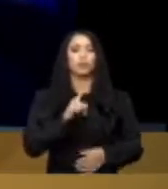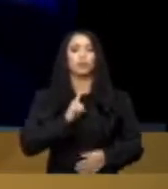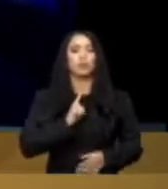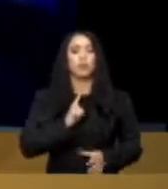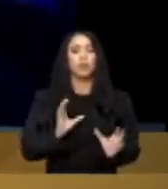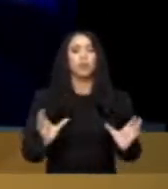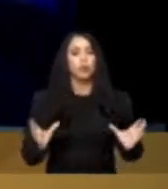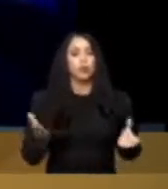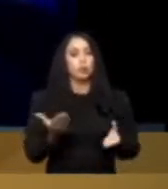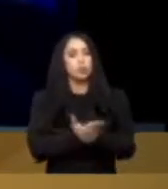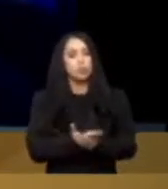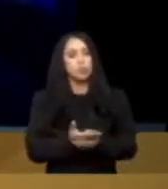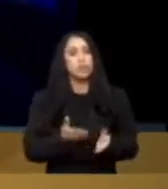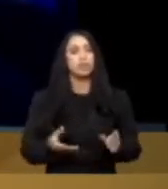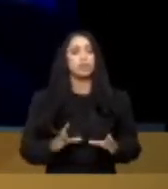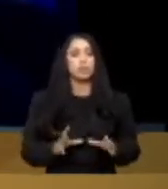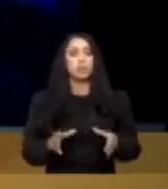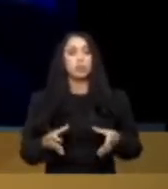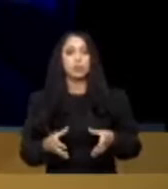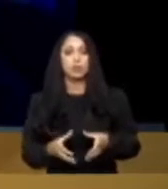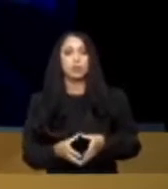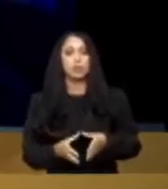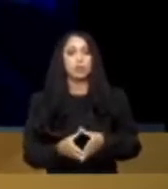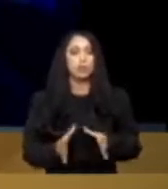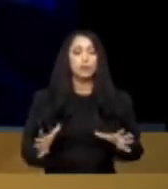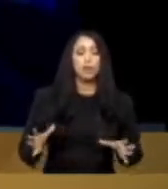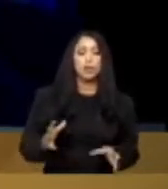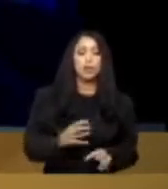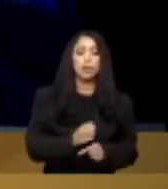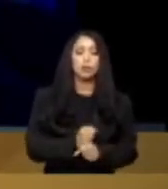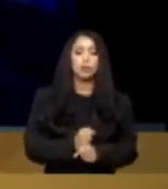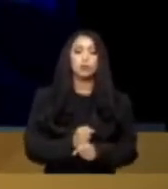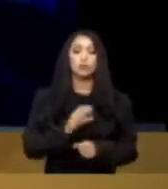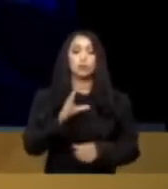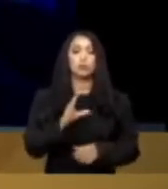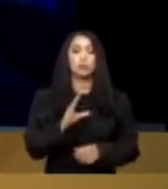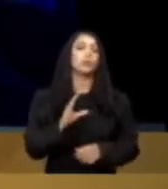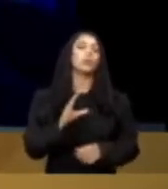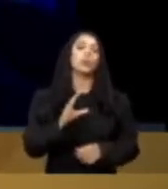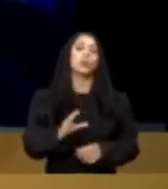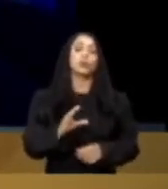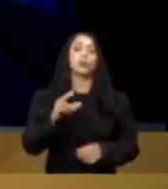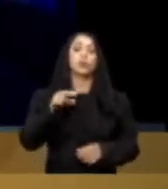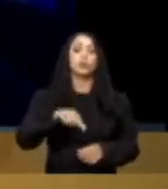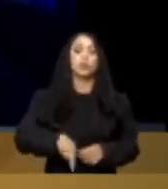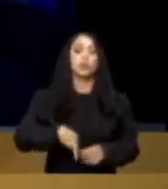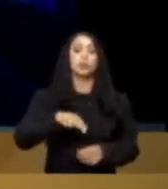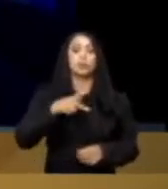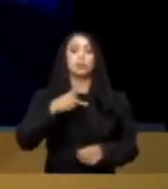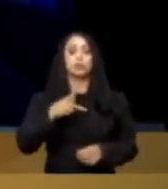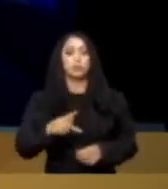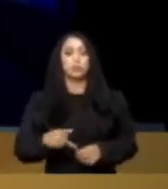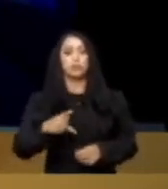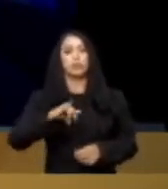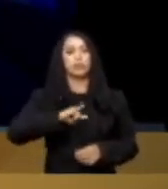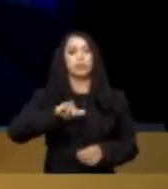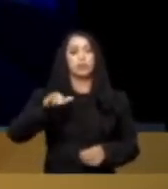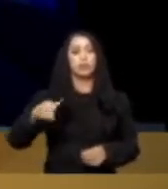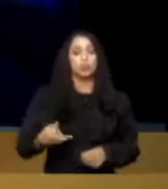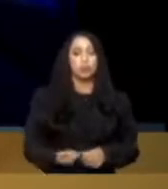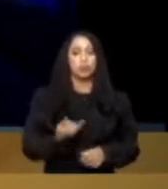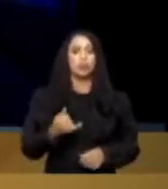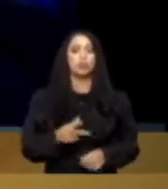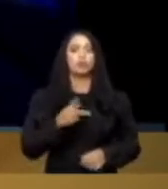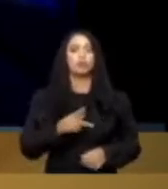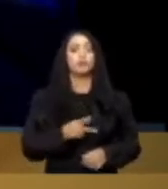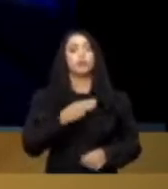processo coletivo e a nota pública conjunta do Conselho Nacional dos Procuradores-Gerais de Justiça, dos Ministérios